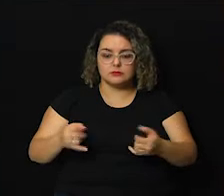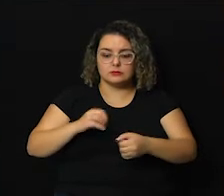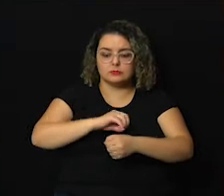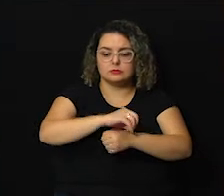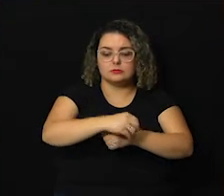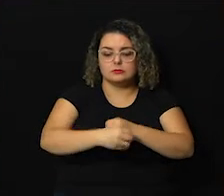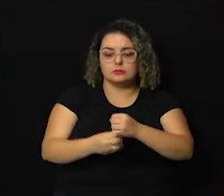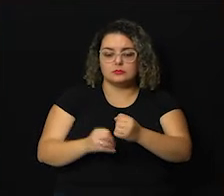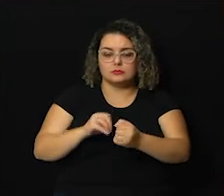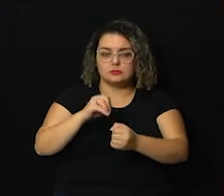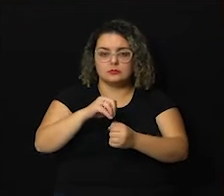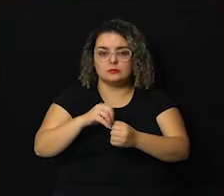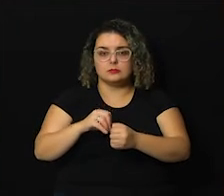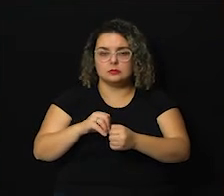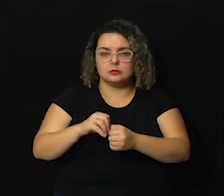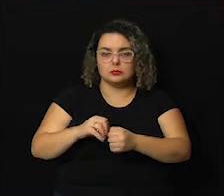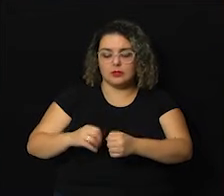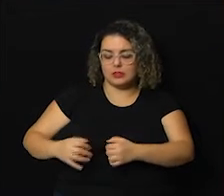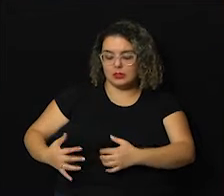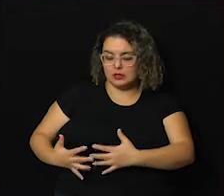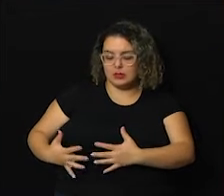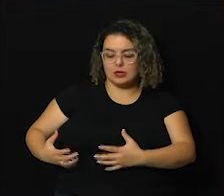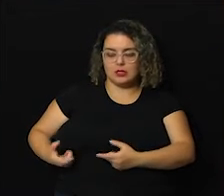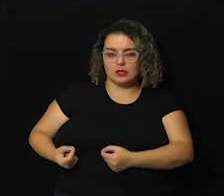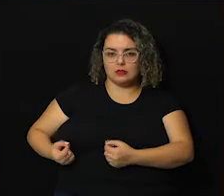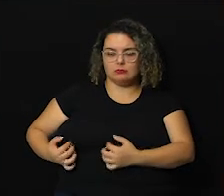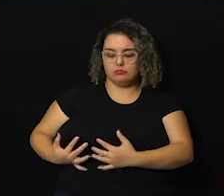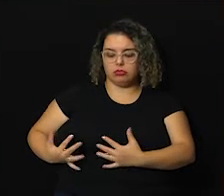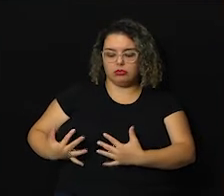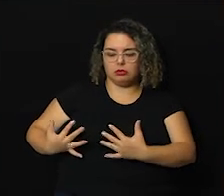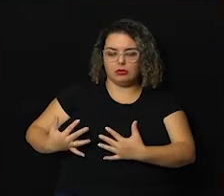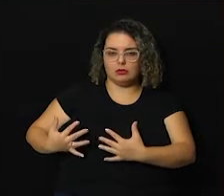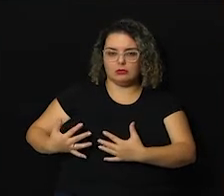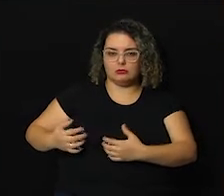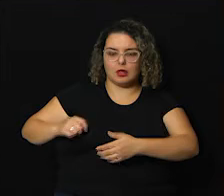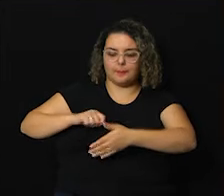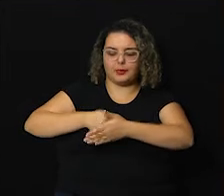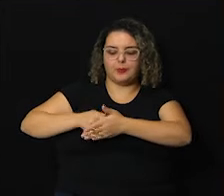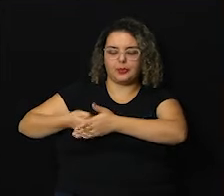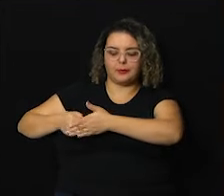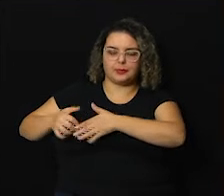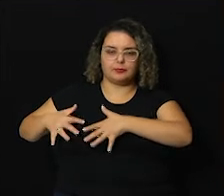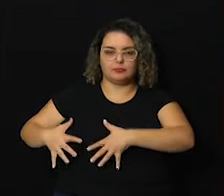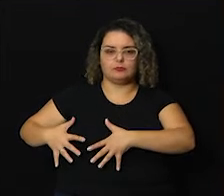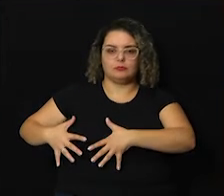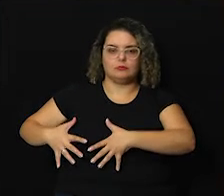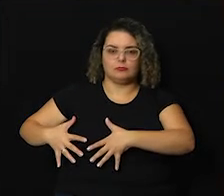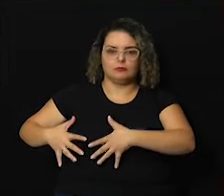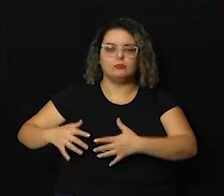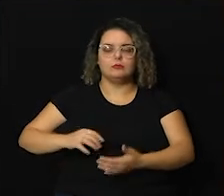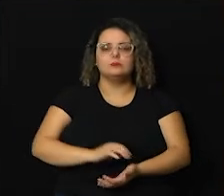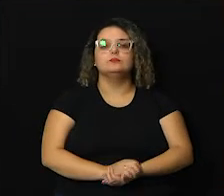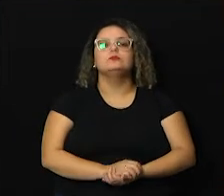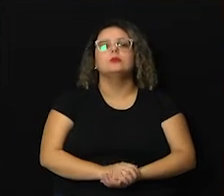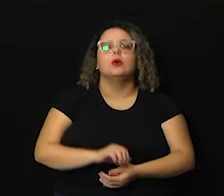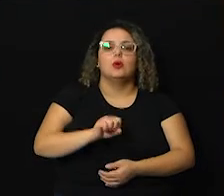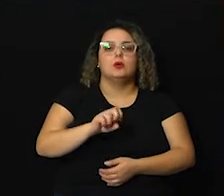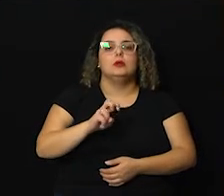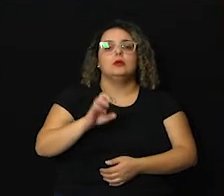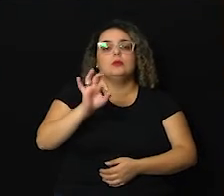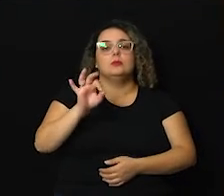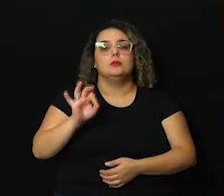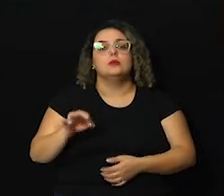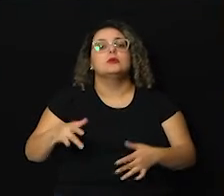para impedir que esse tecido prolifere. Tá? O rim é um órgão com 85% das vezes, como eu